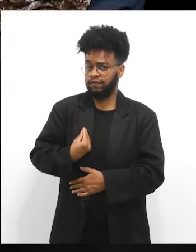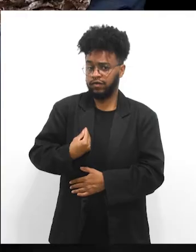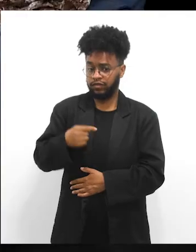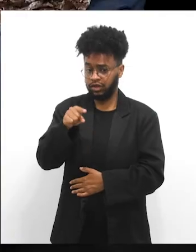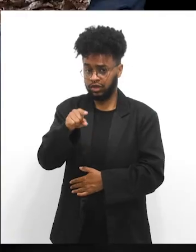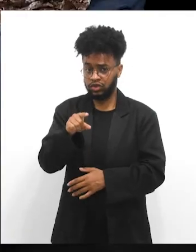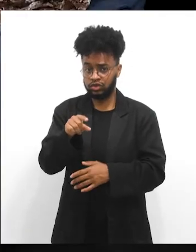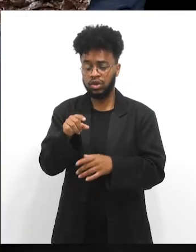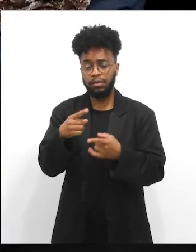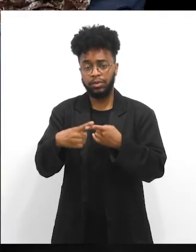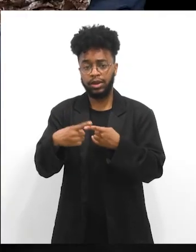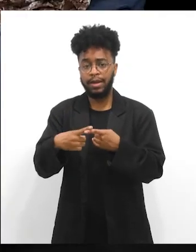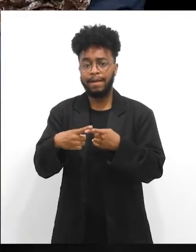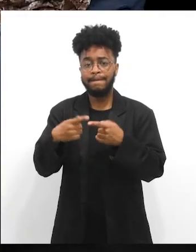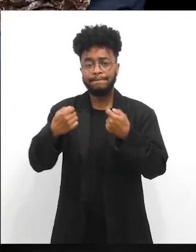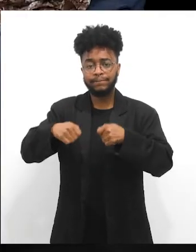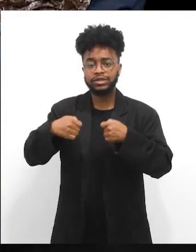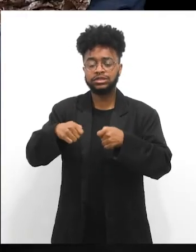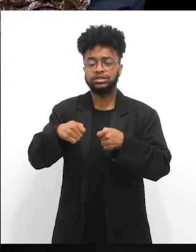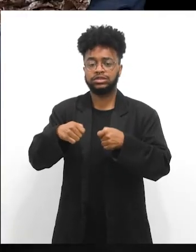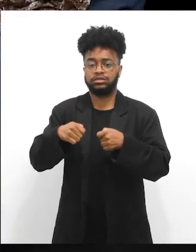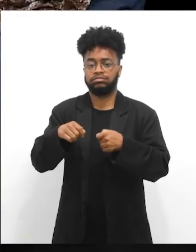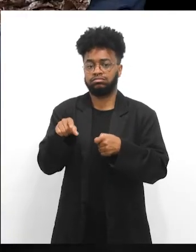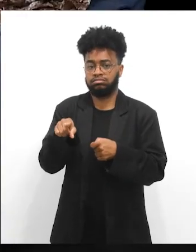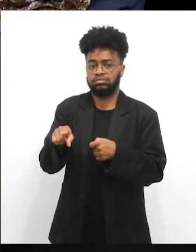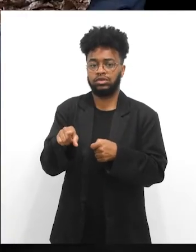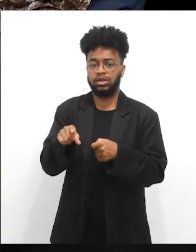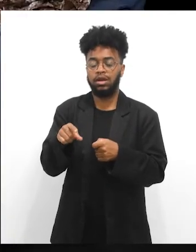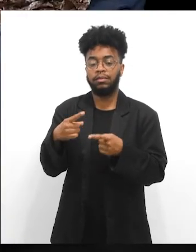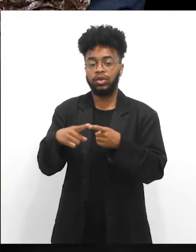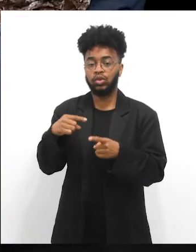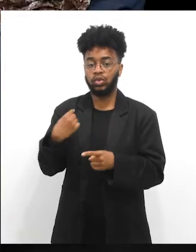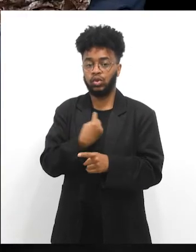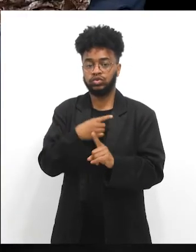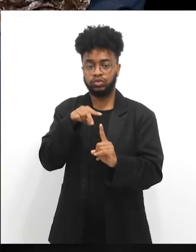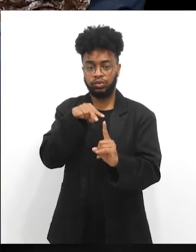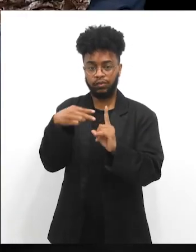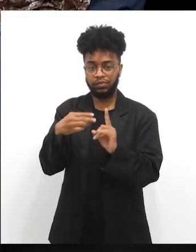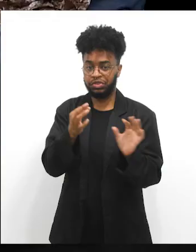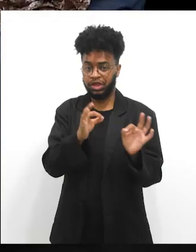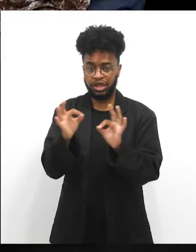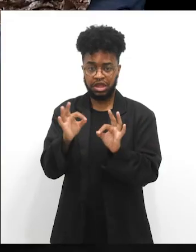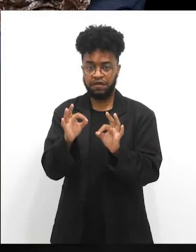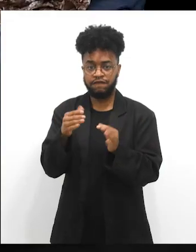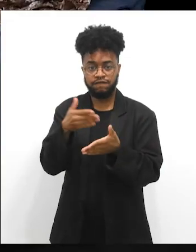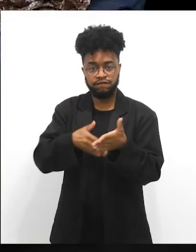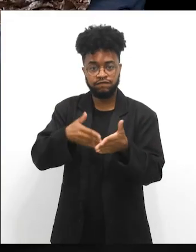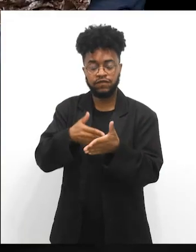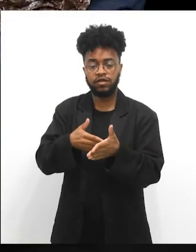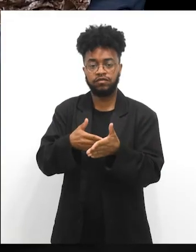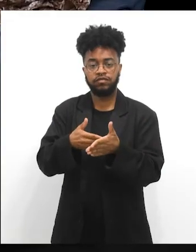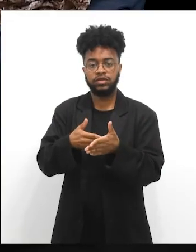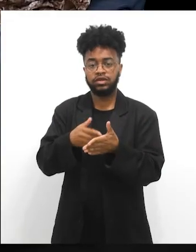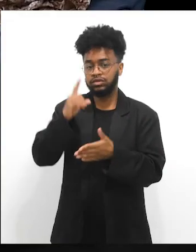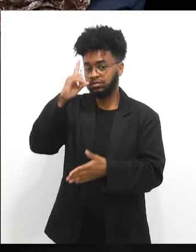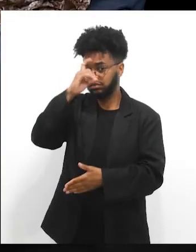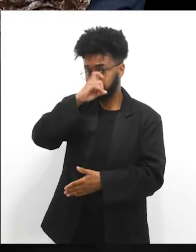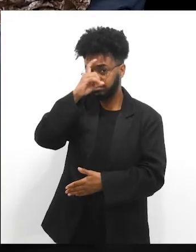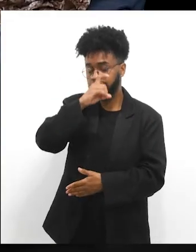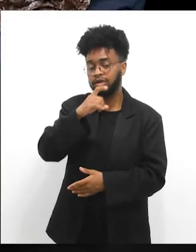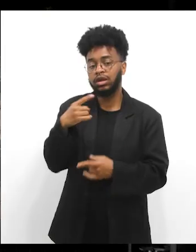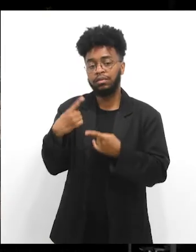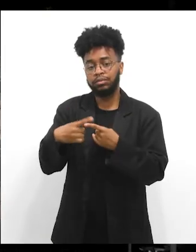gente precisa disso. Então, na nossa concepção, ninguém passa por dificuldade que não